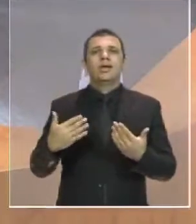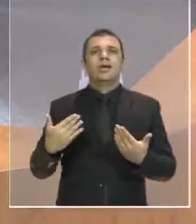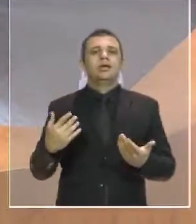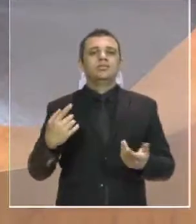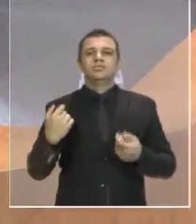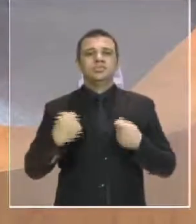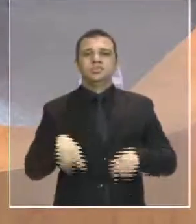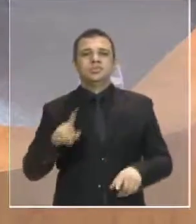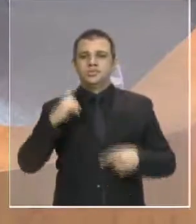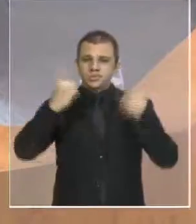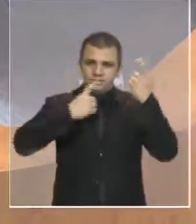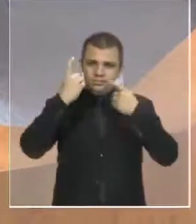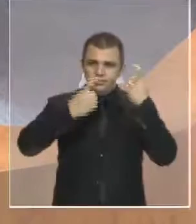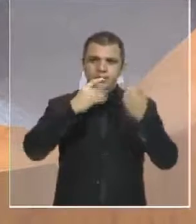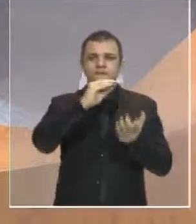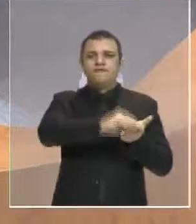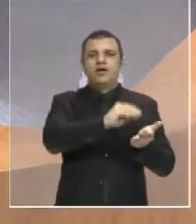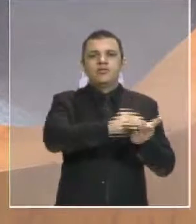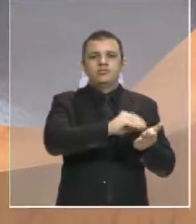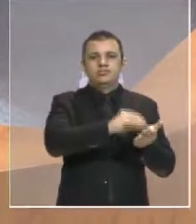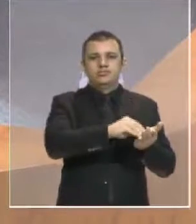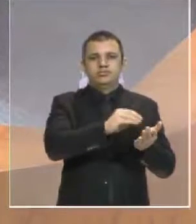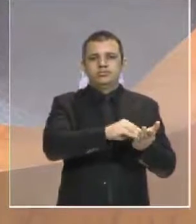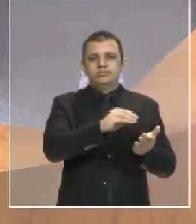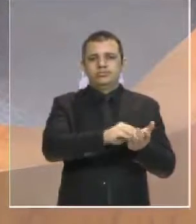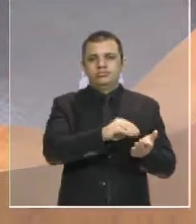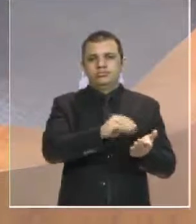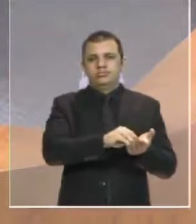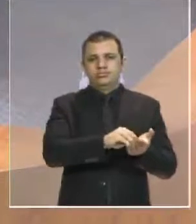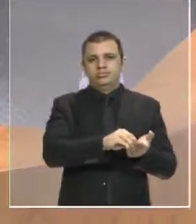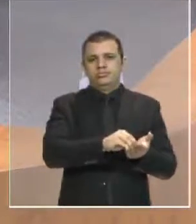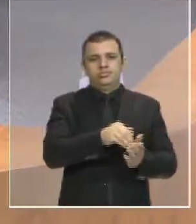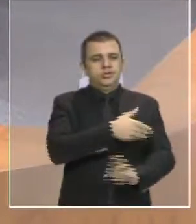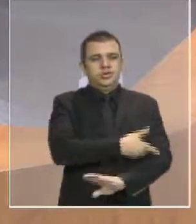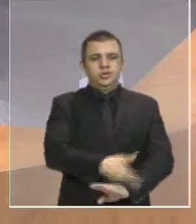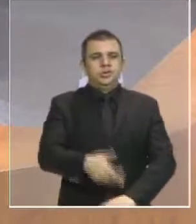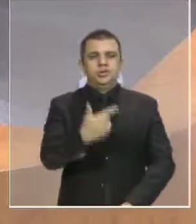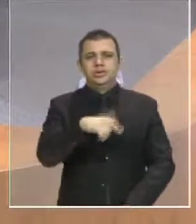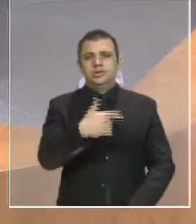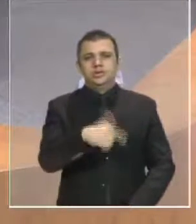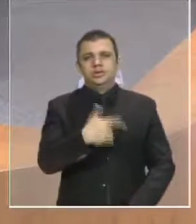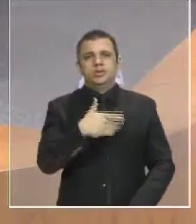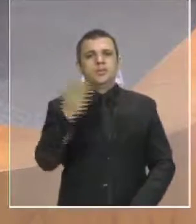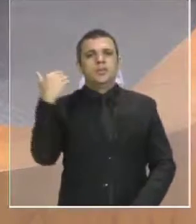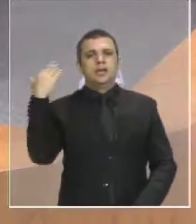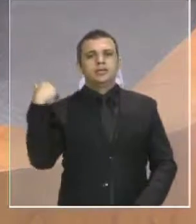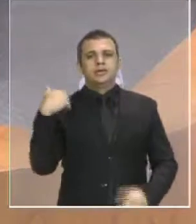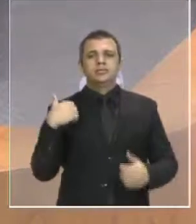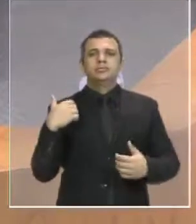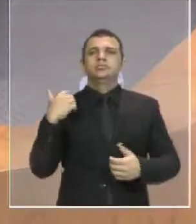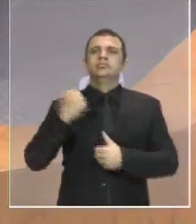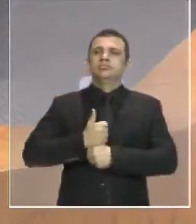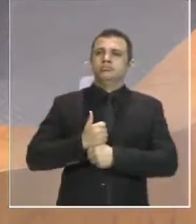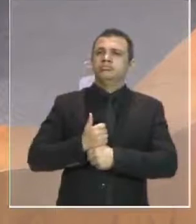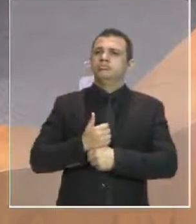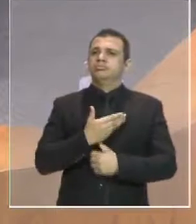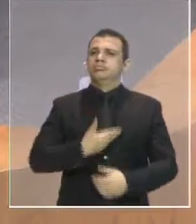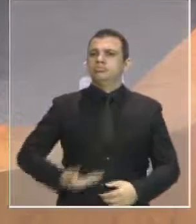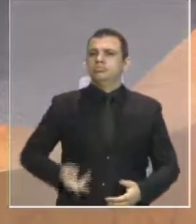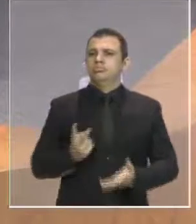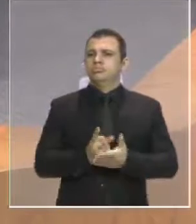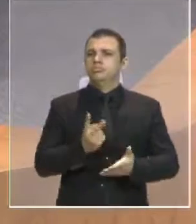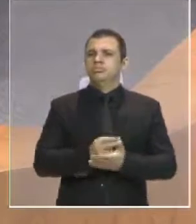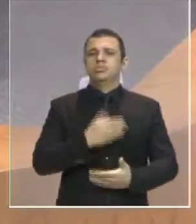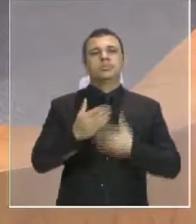criar factoides, é recorrer à justiça, criar fatos. Quem não lembra como foi que Jackson Lago